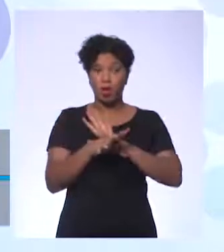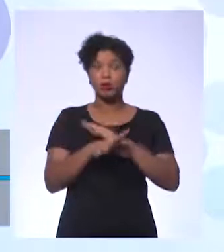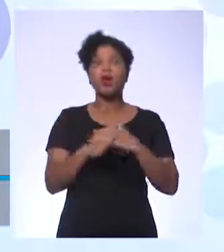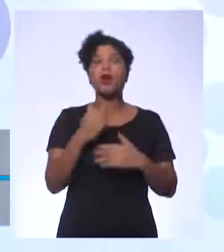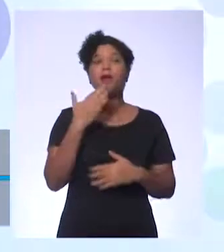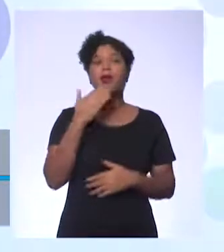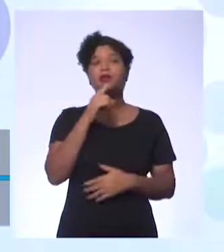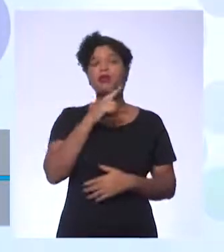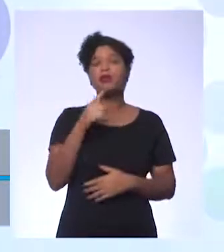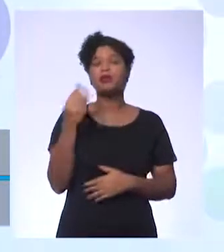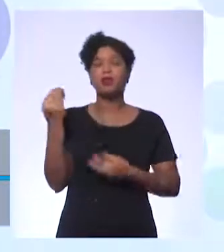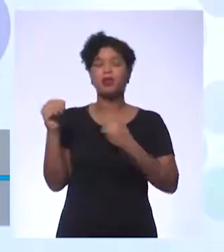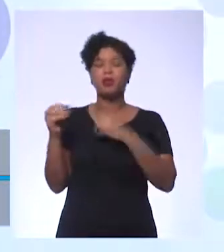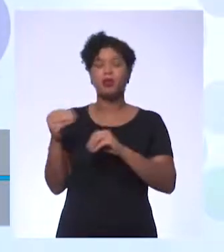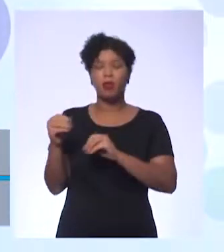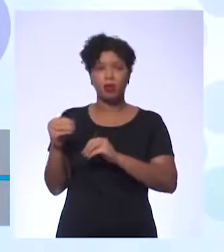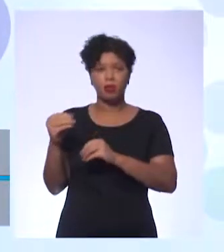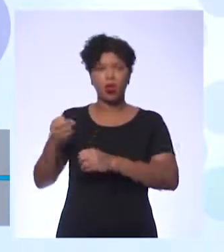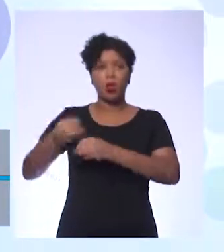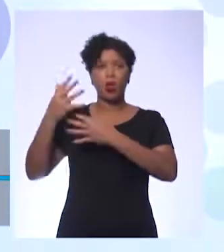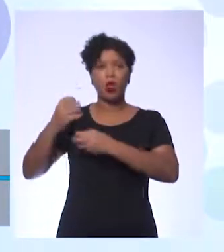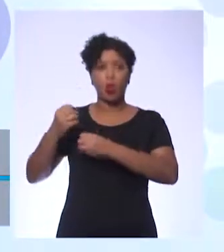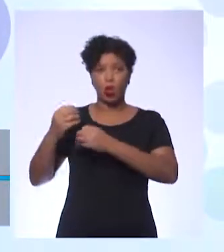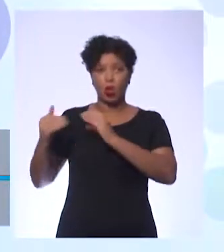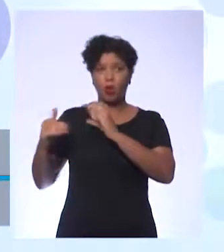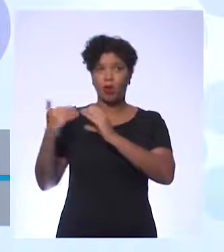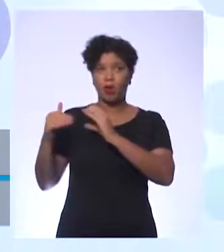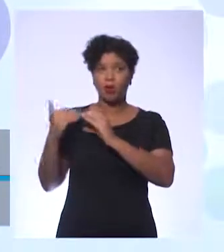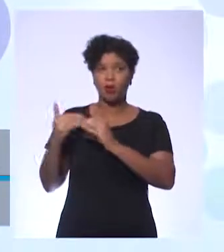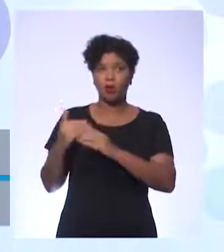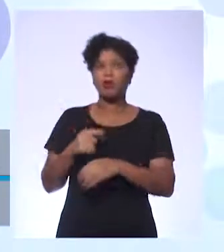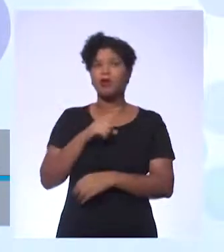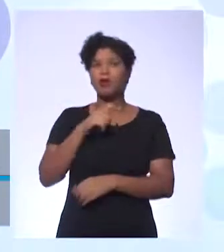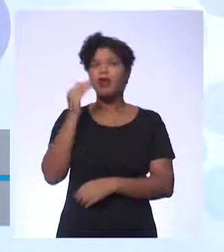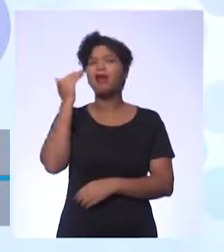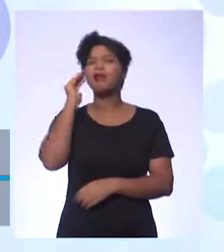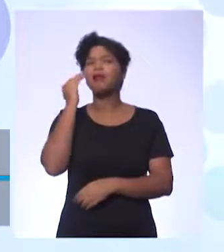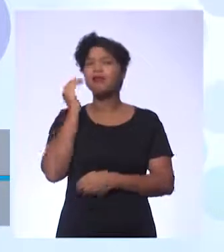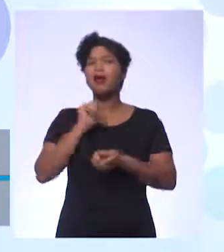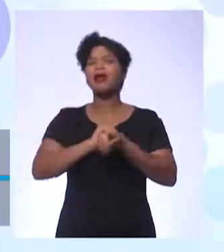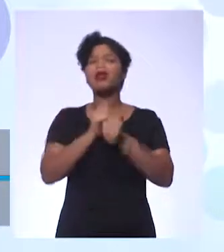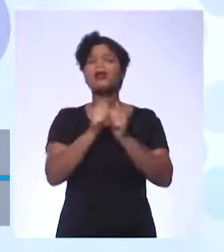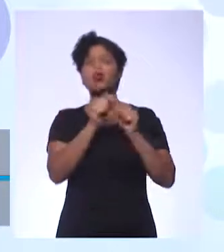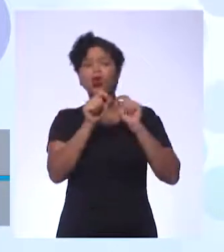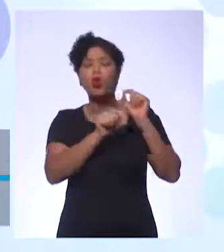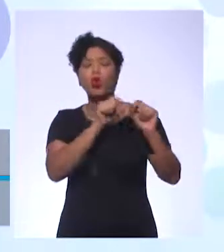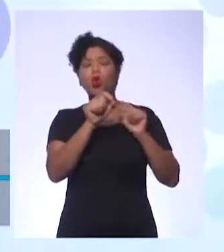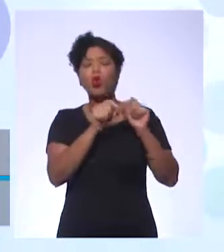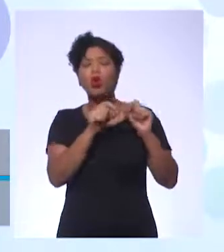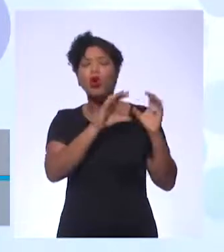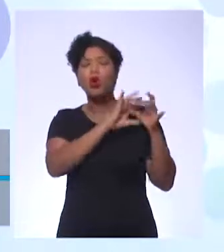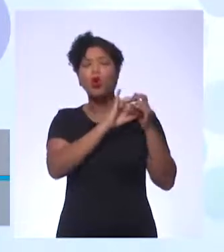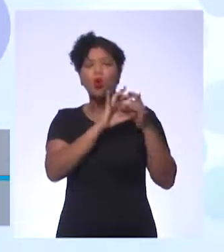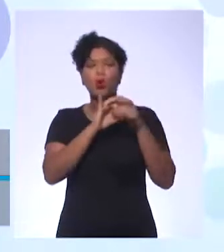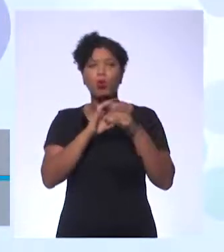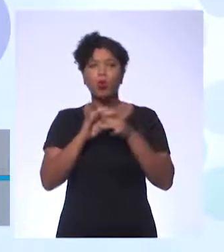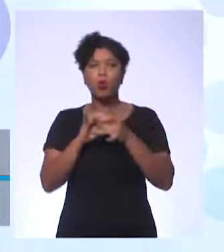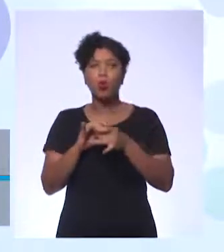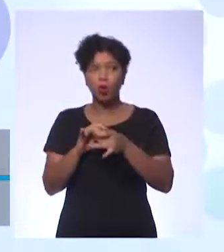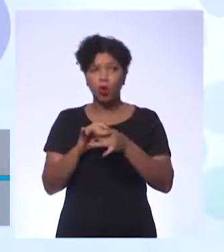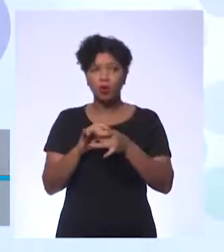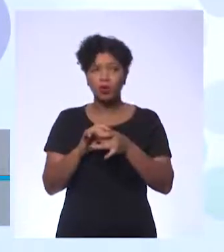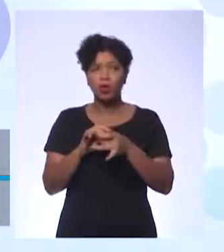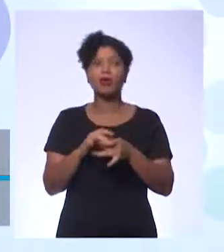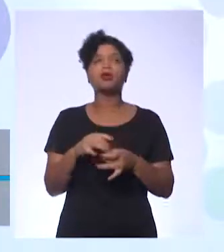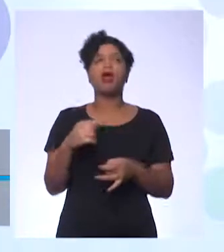vocês coloquem aí, embora seja um vídeo bem curtinho, dá para entender a adaptação que foi feita? Dá para ver ali o contexto da apresentação? Assim